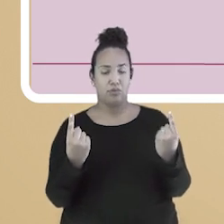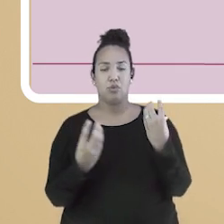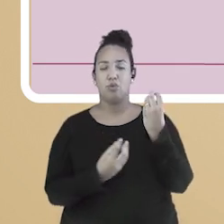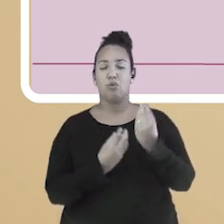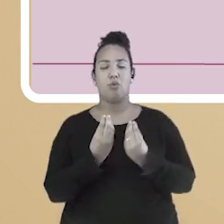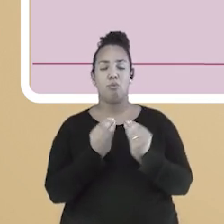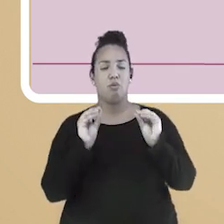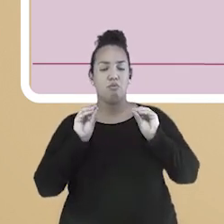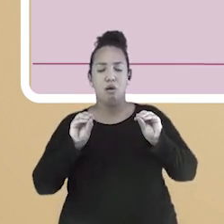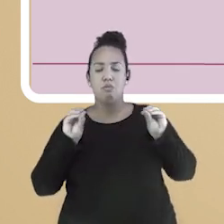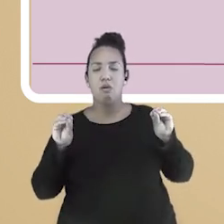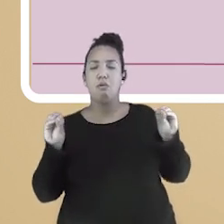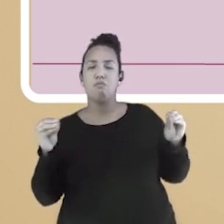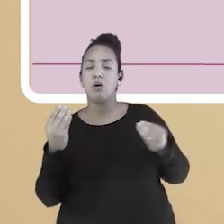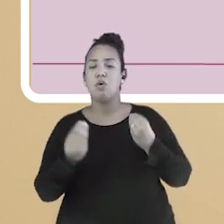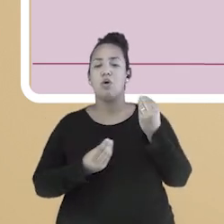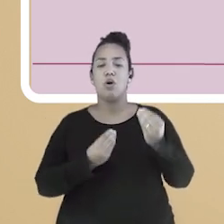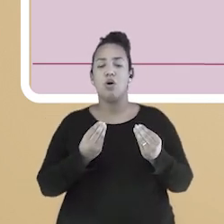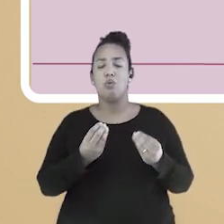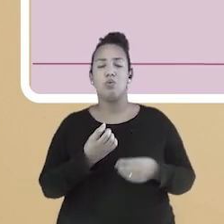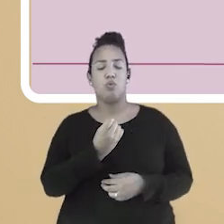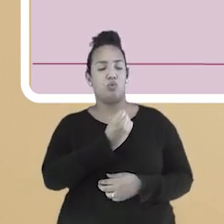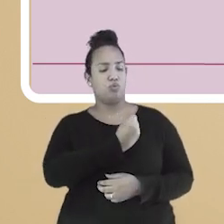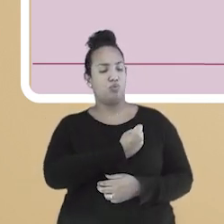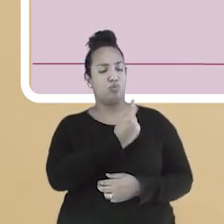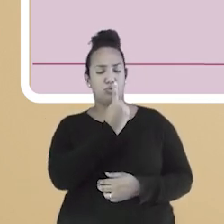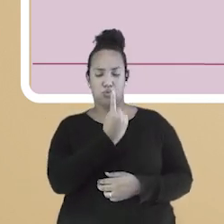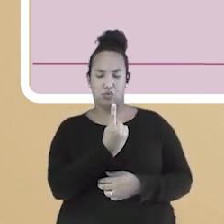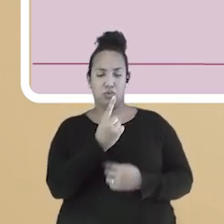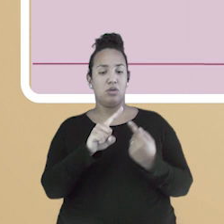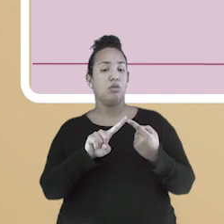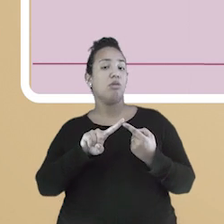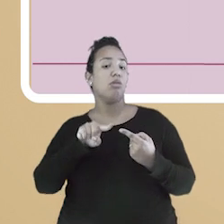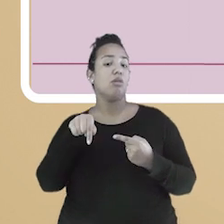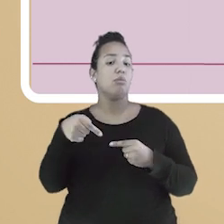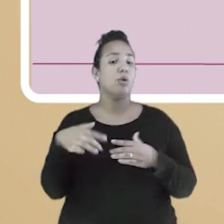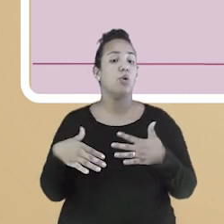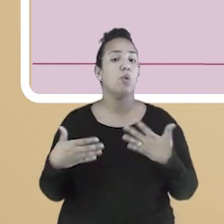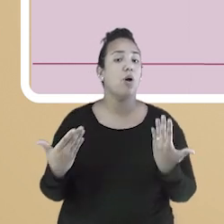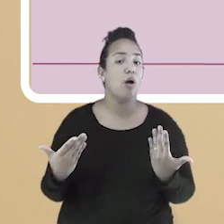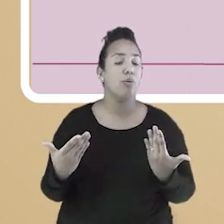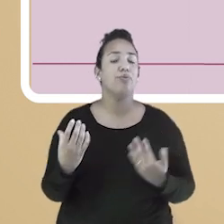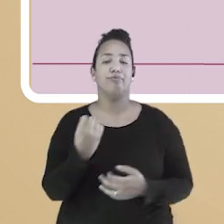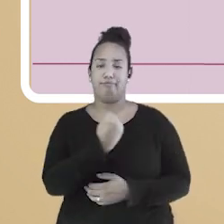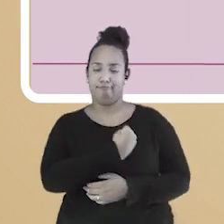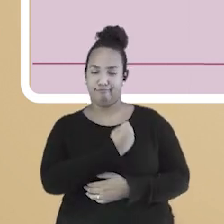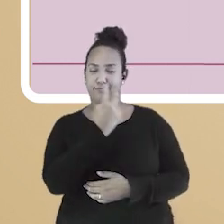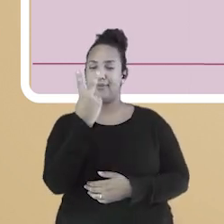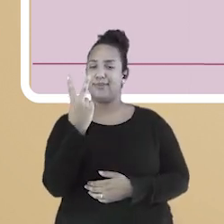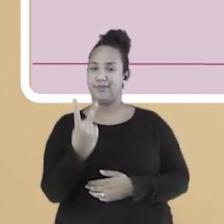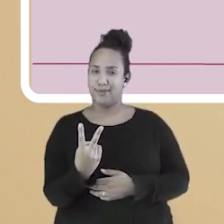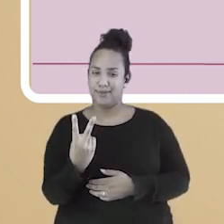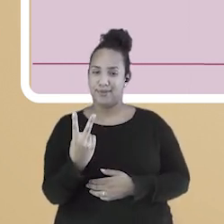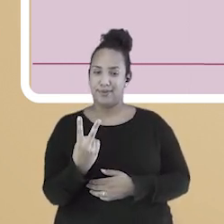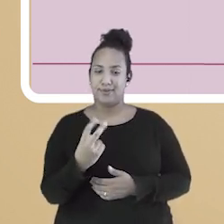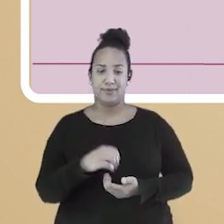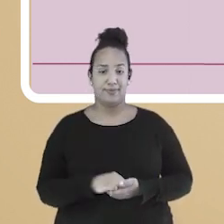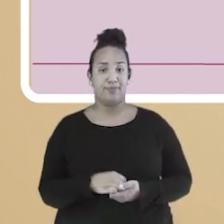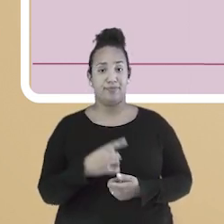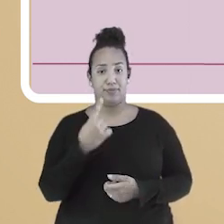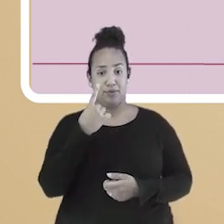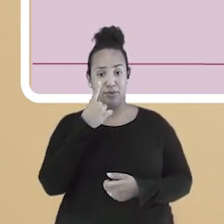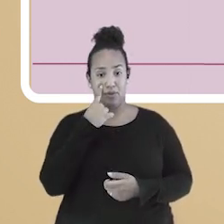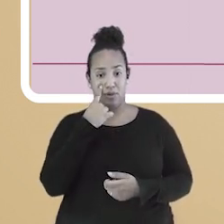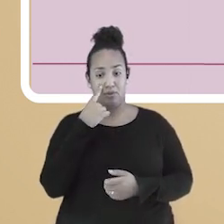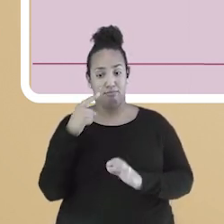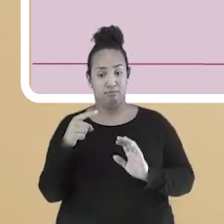perguntar: qual número vem depois do 1? Já sabemos que é o número 2. Então, de um lado teremos o